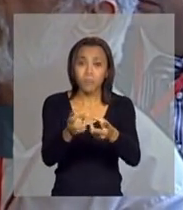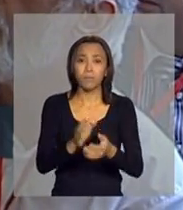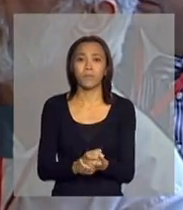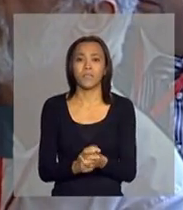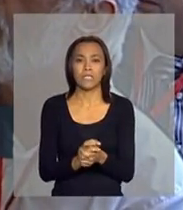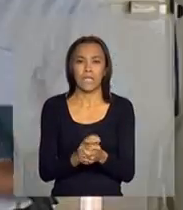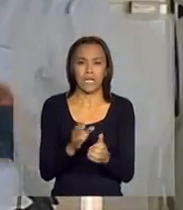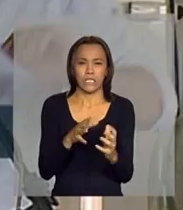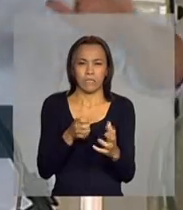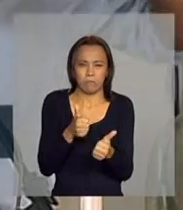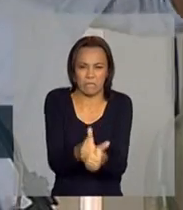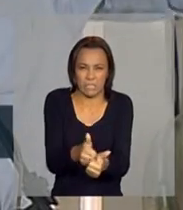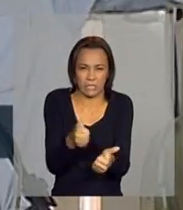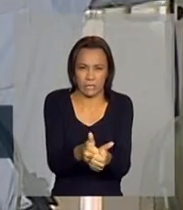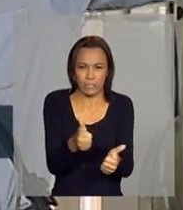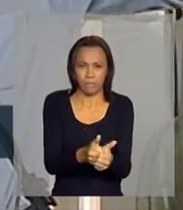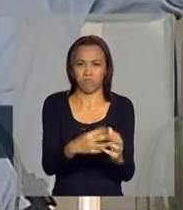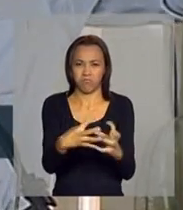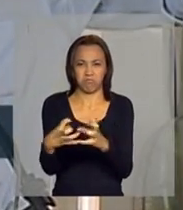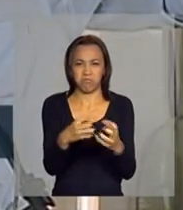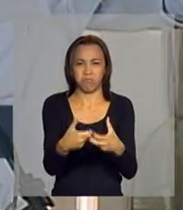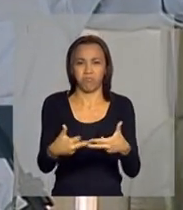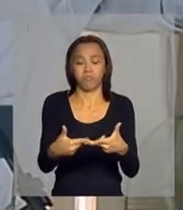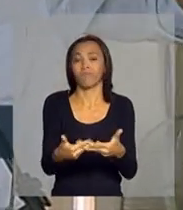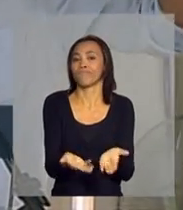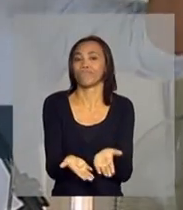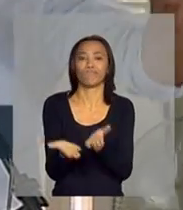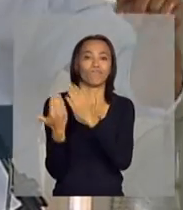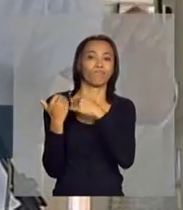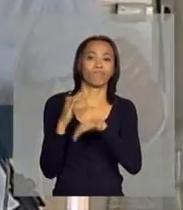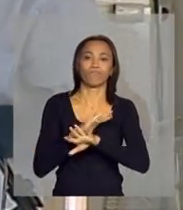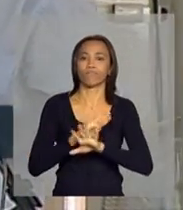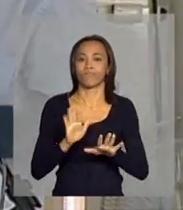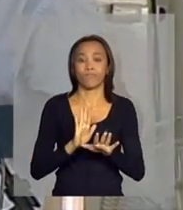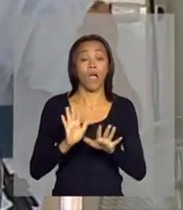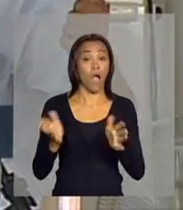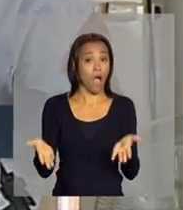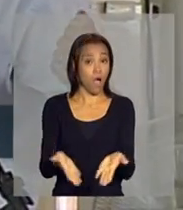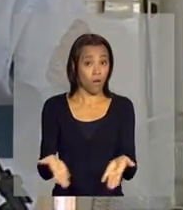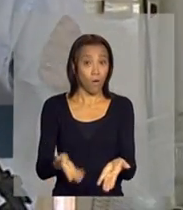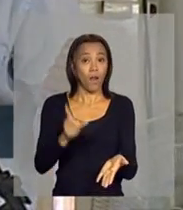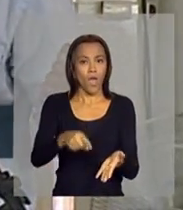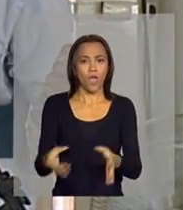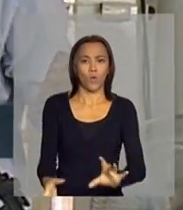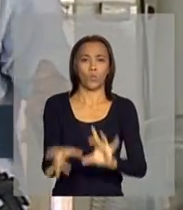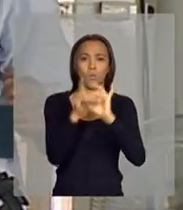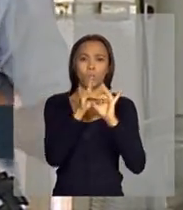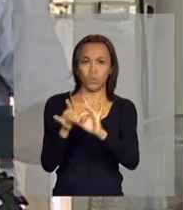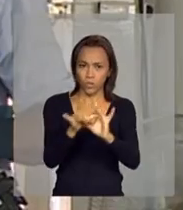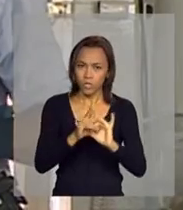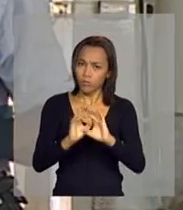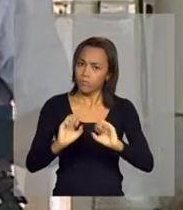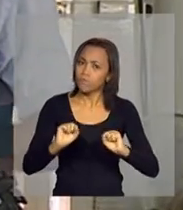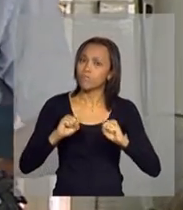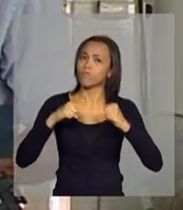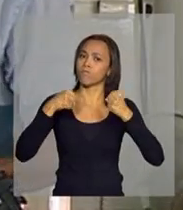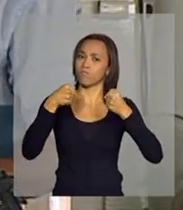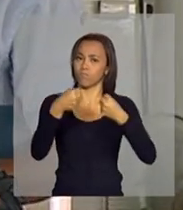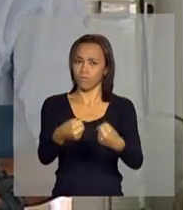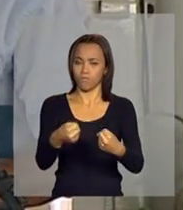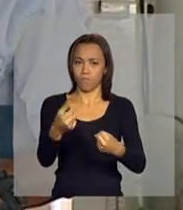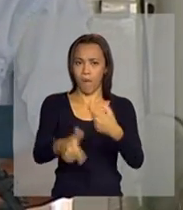da perseguição ficou no passado. Agora não, agora é unirmos esforços, darmos as